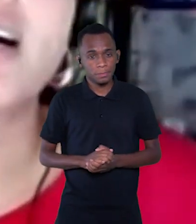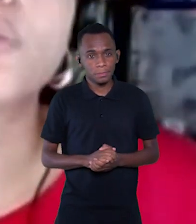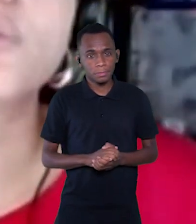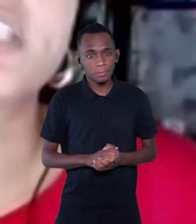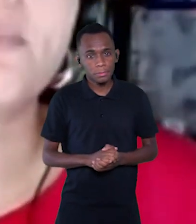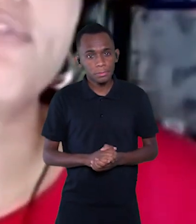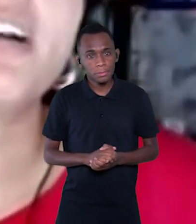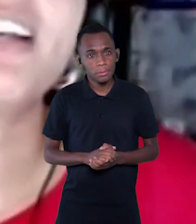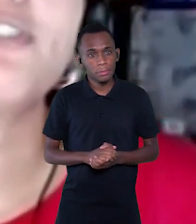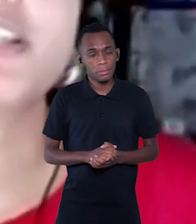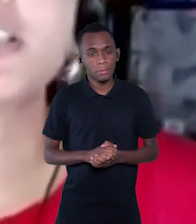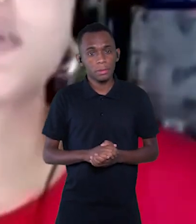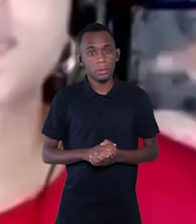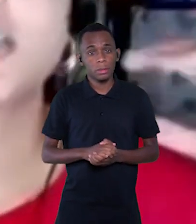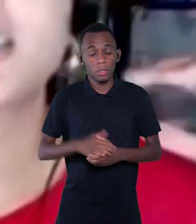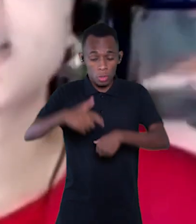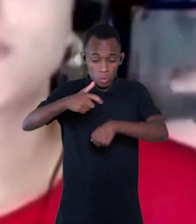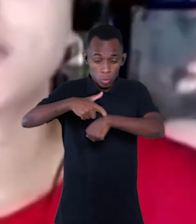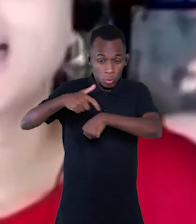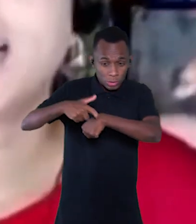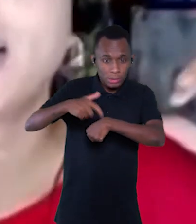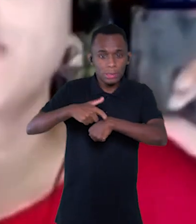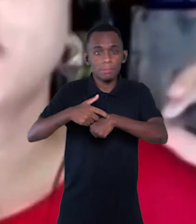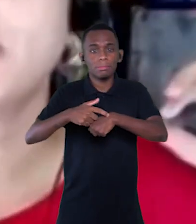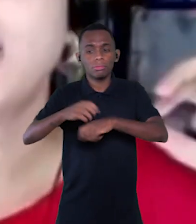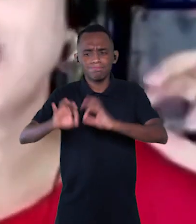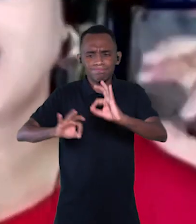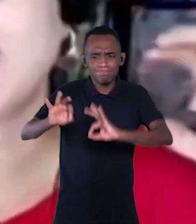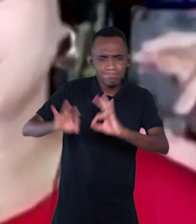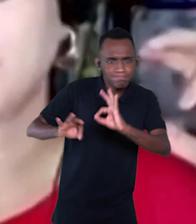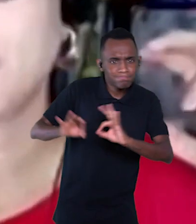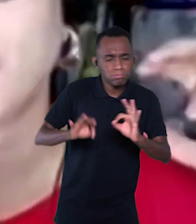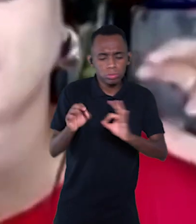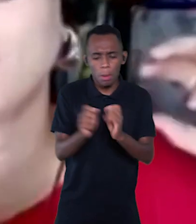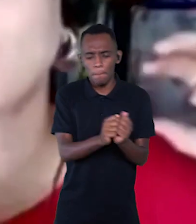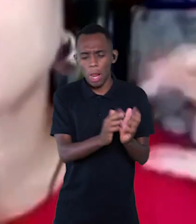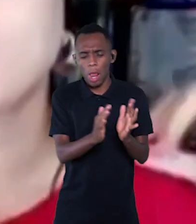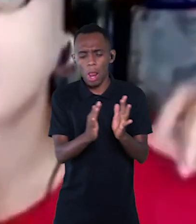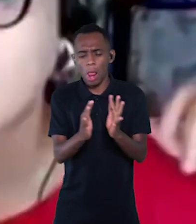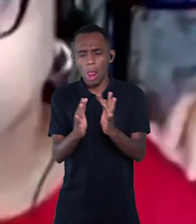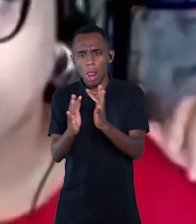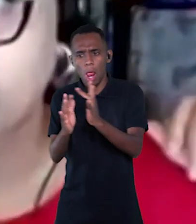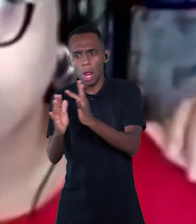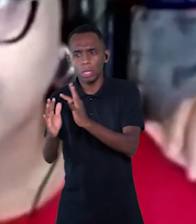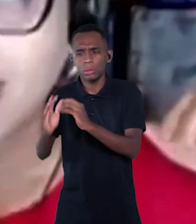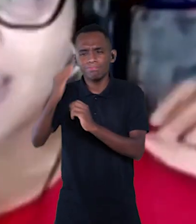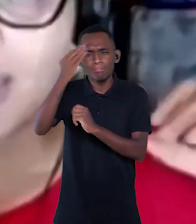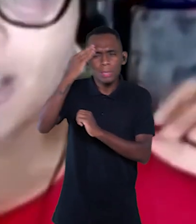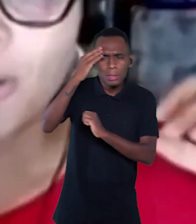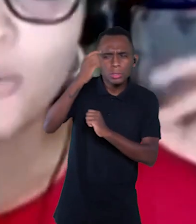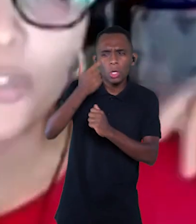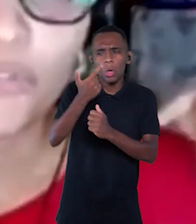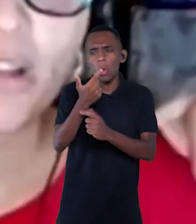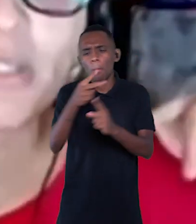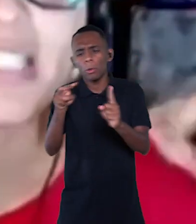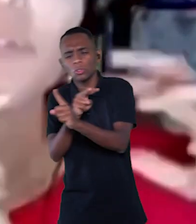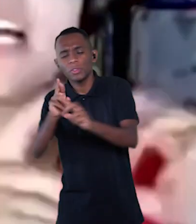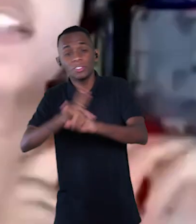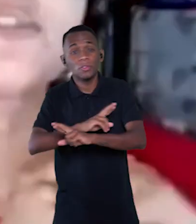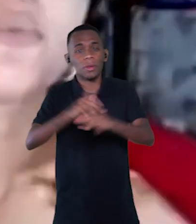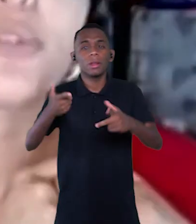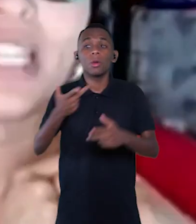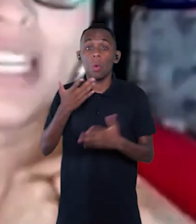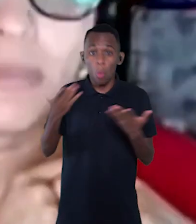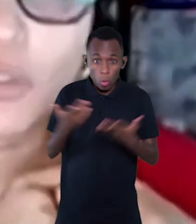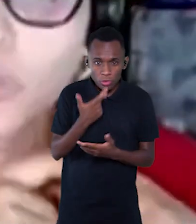que o tempo vai fazendo as coisas se sedimentarem e vai trazendo para a gente novos entendimentos. Hoje eu falo assim,